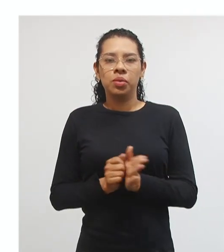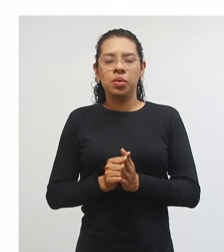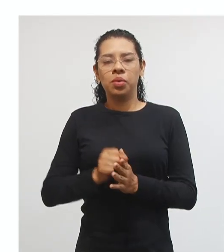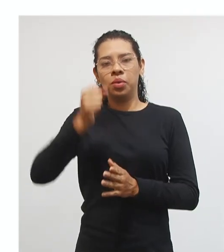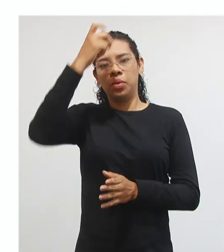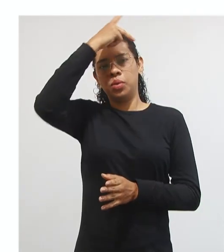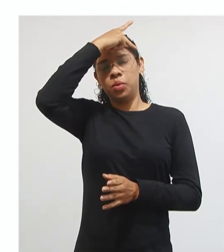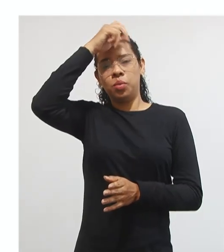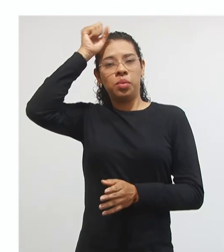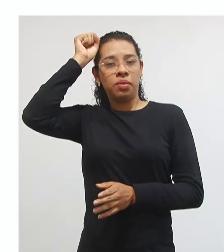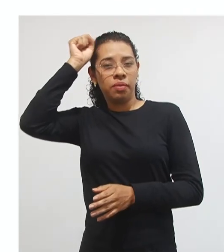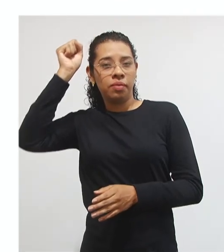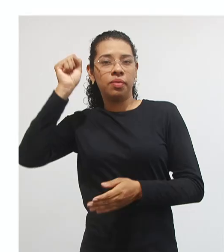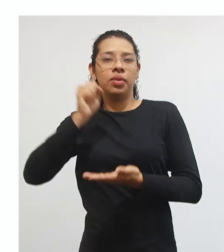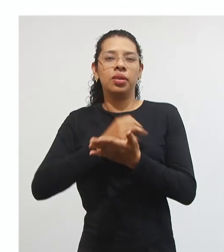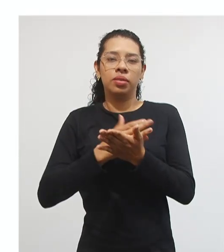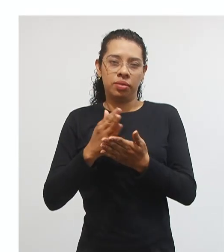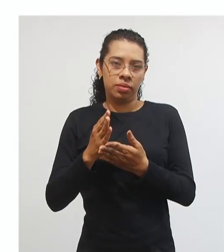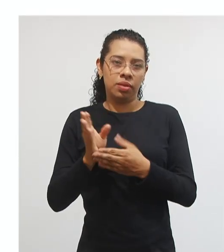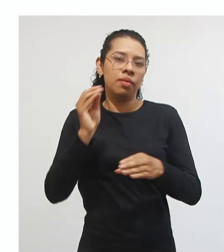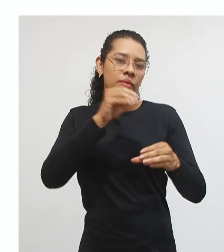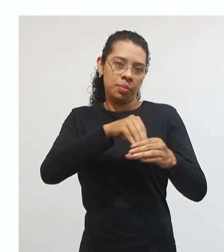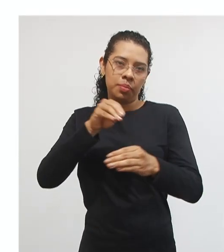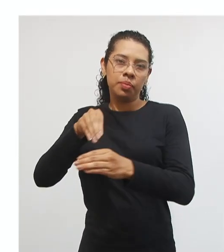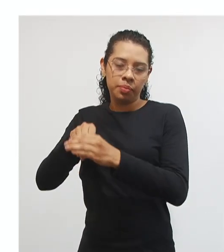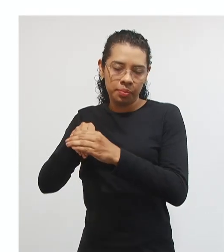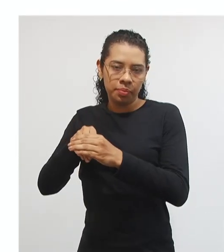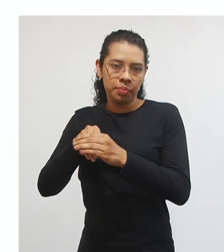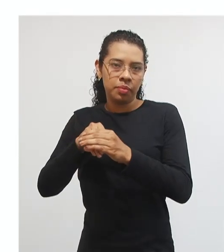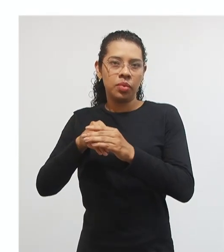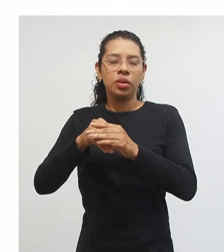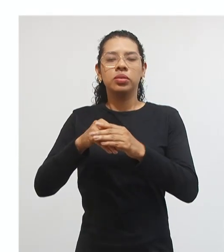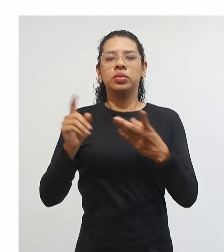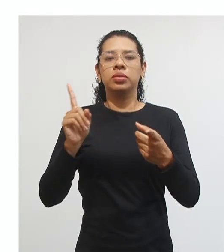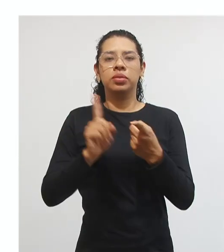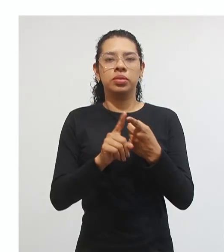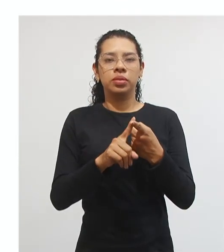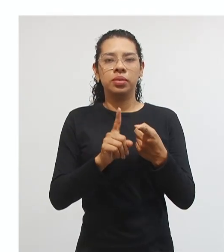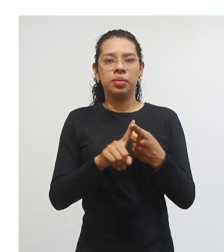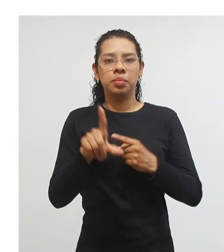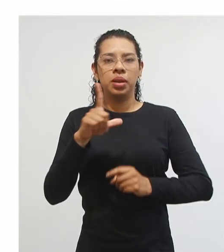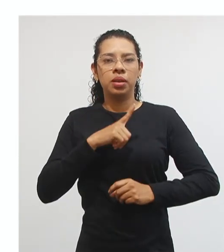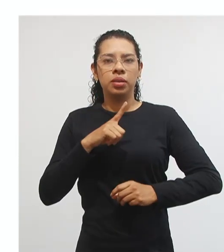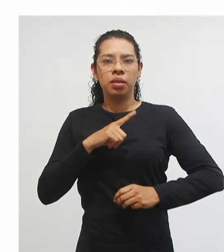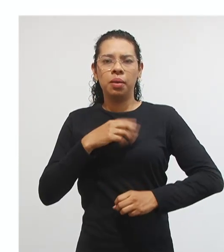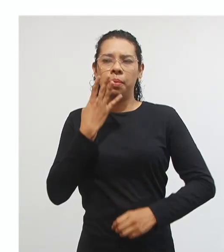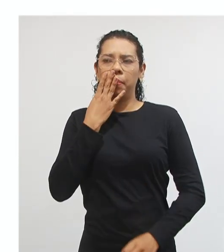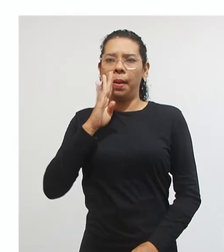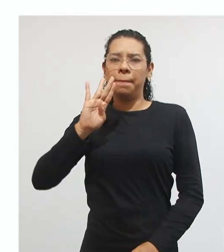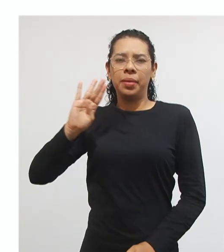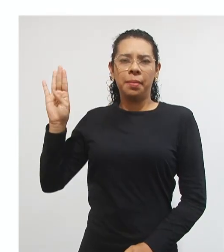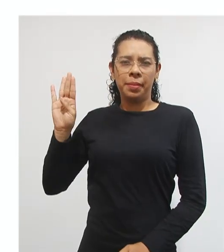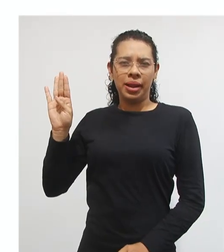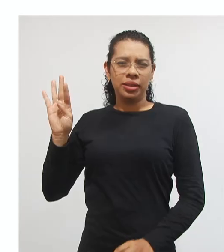se elegeu, agora nós tivemos eleições para prefeito, então o prefeito se elege e ele tem promessas de campanha,